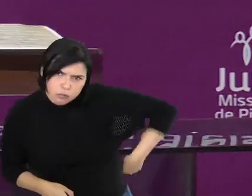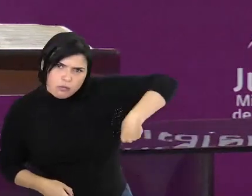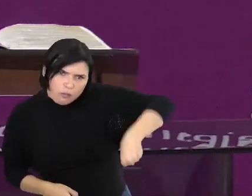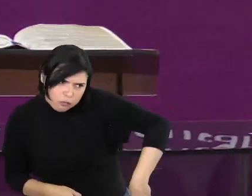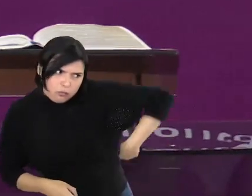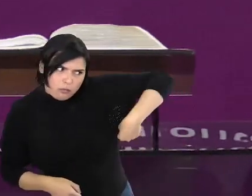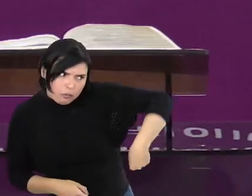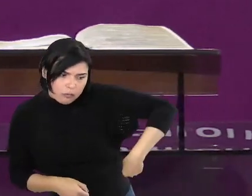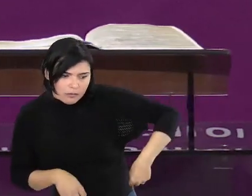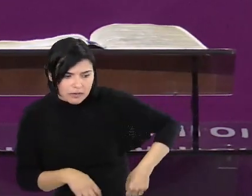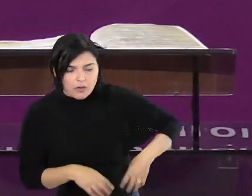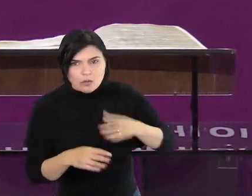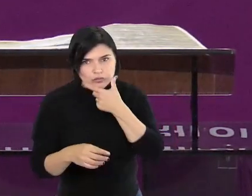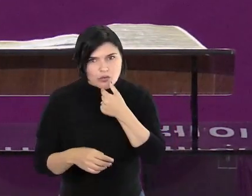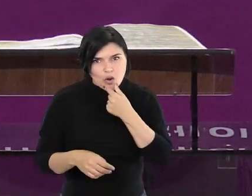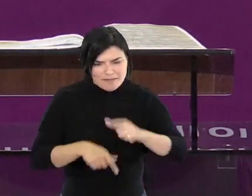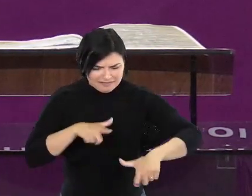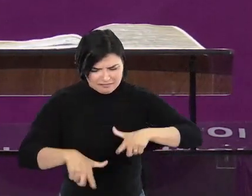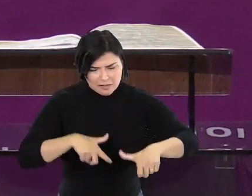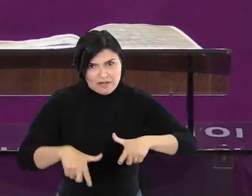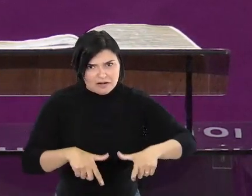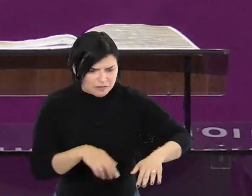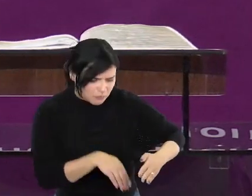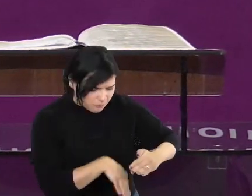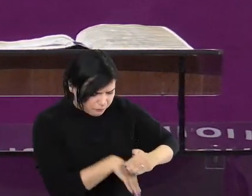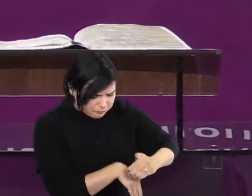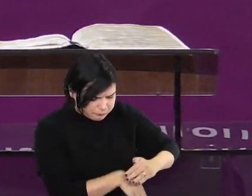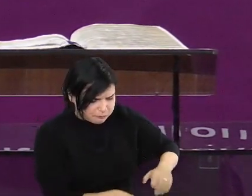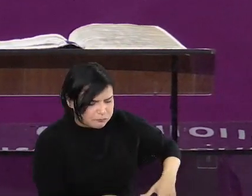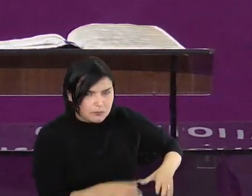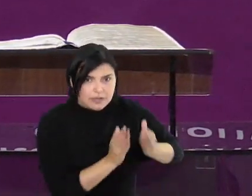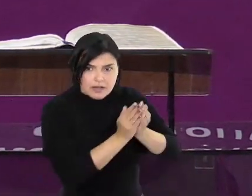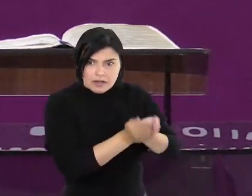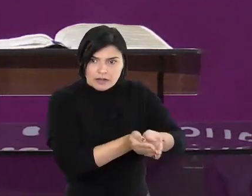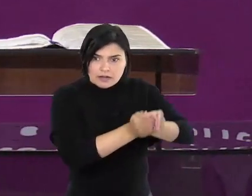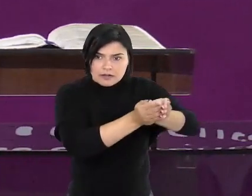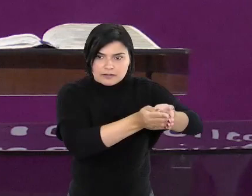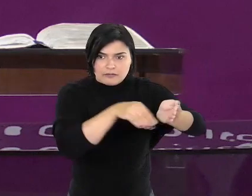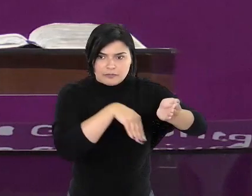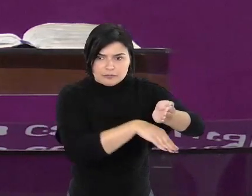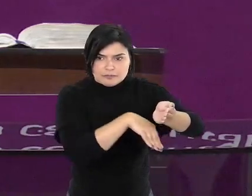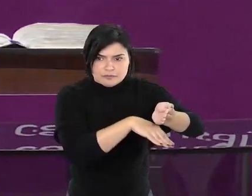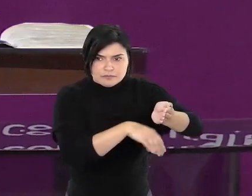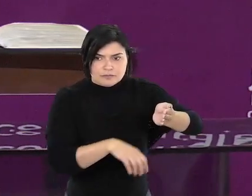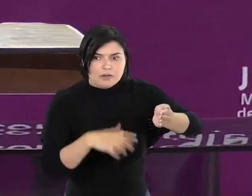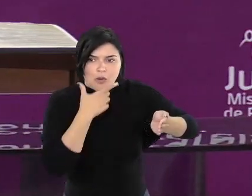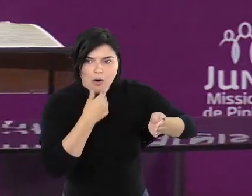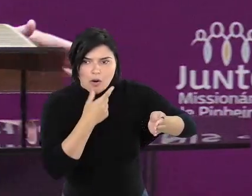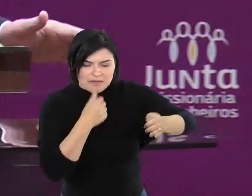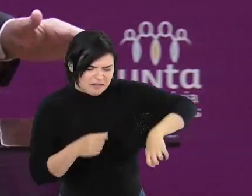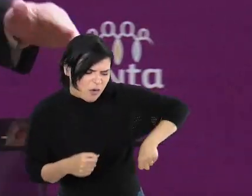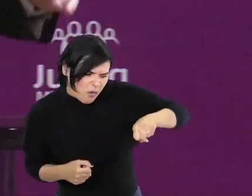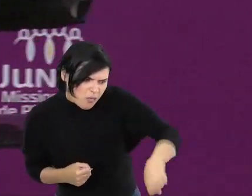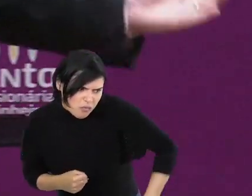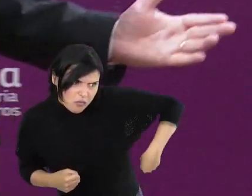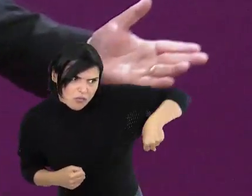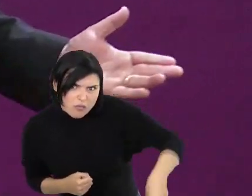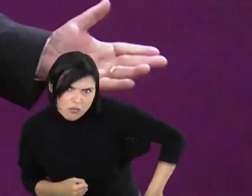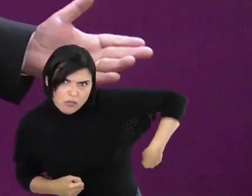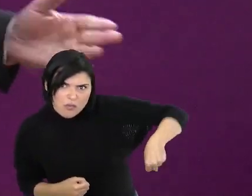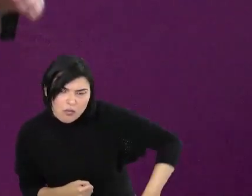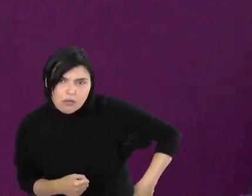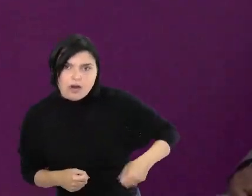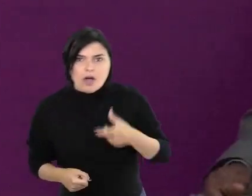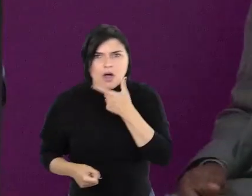nas proas dos Salões de cima em maré alta em maré baixa sem se